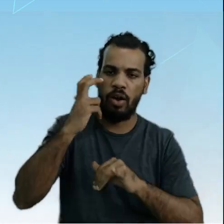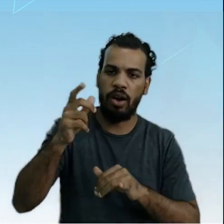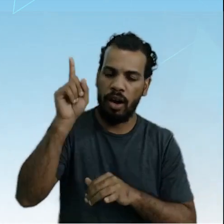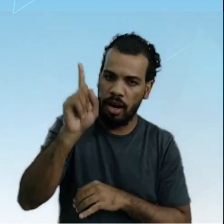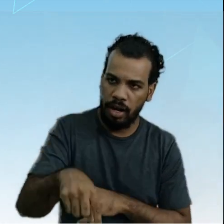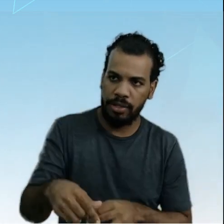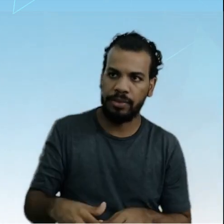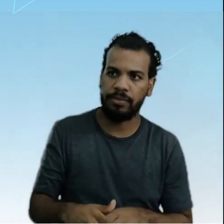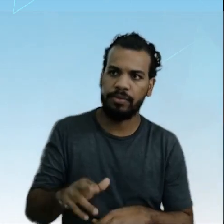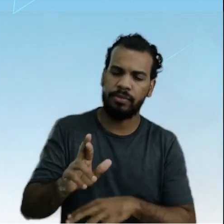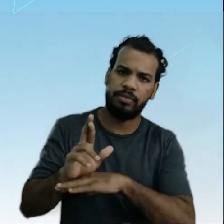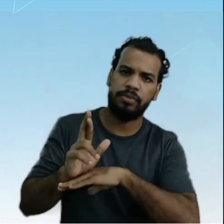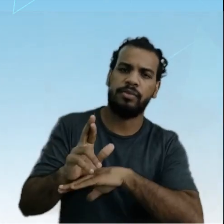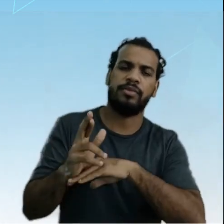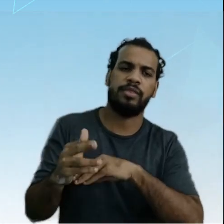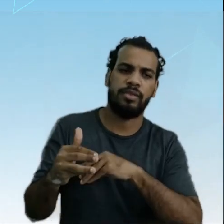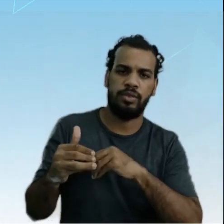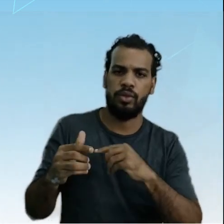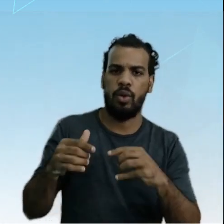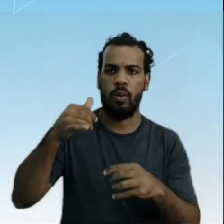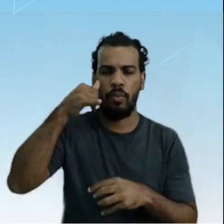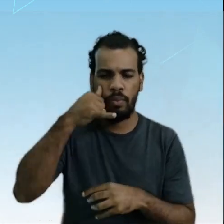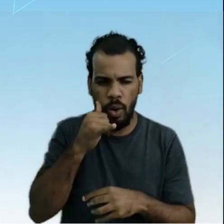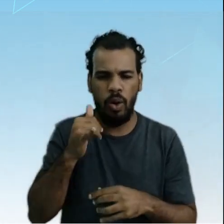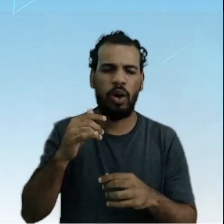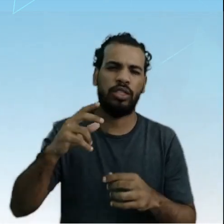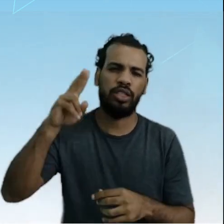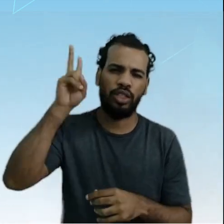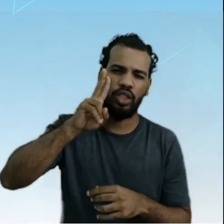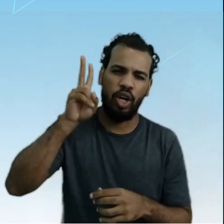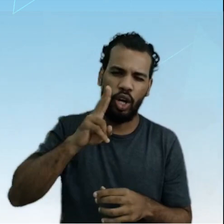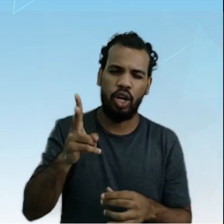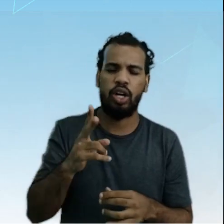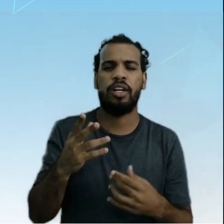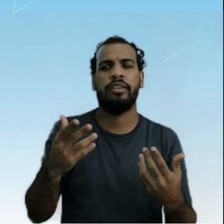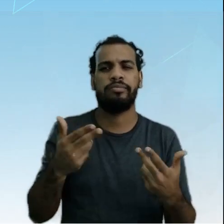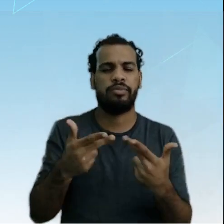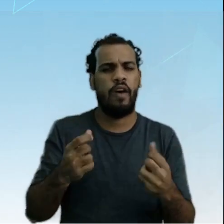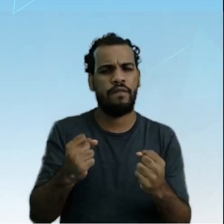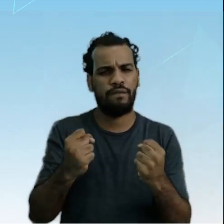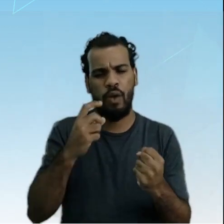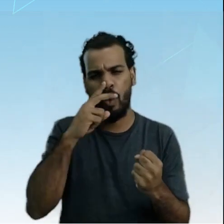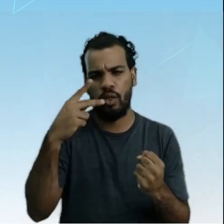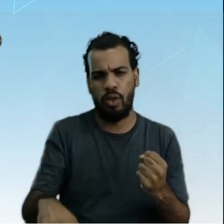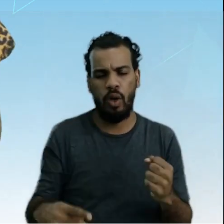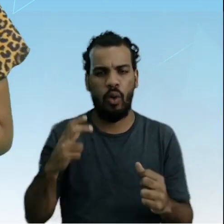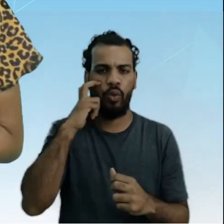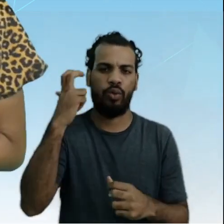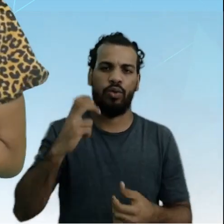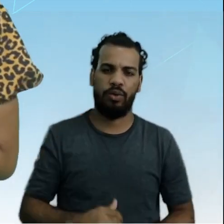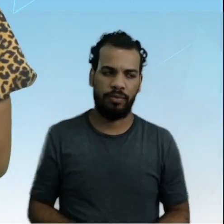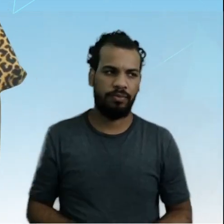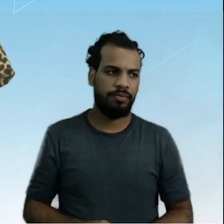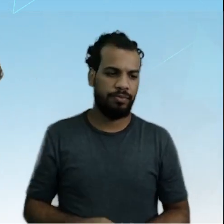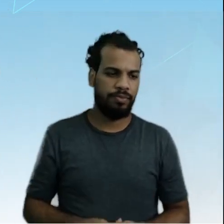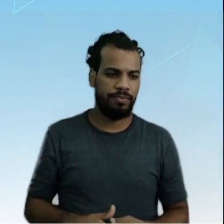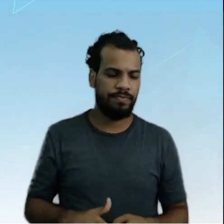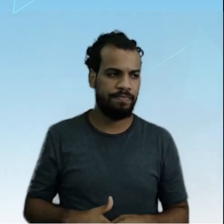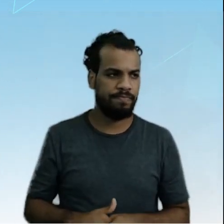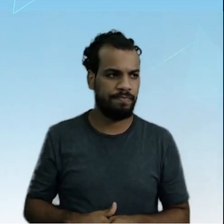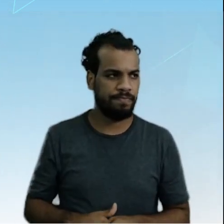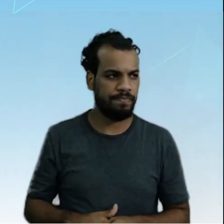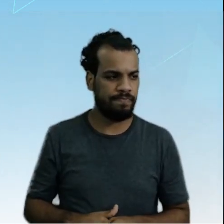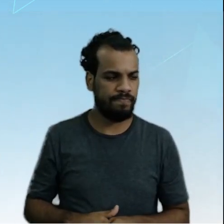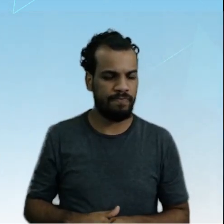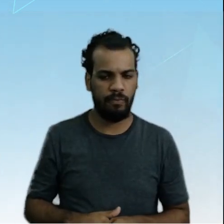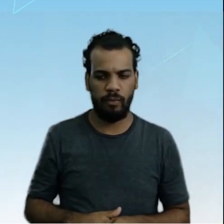Existem representações do boi, histórias relacionadas ao boi, é algo muito forte na nossa cultura. E lembrar mais uma